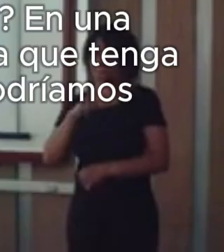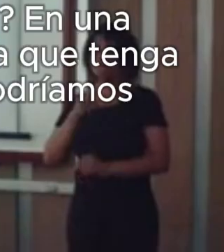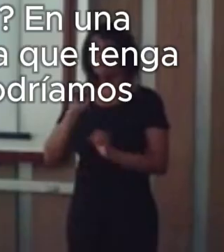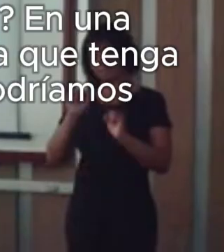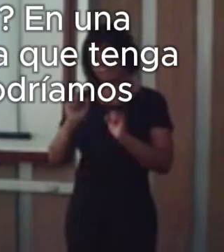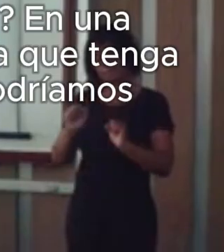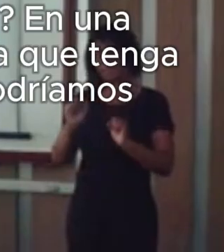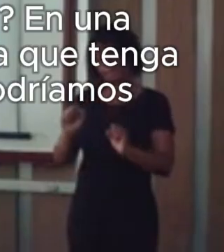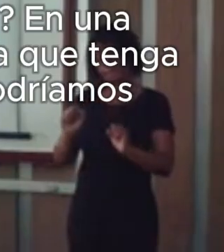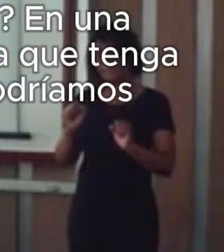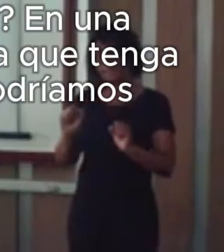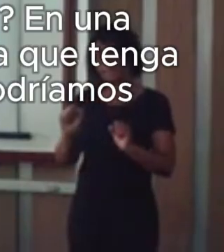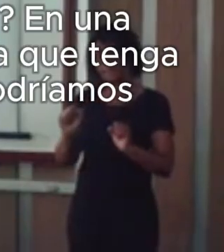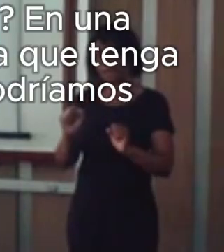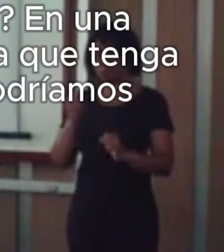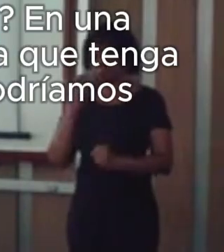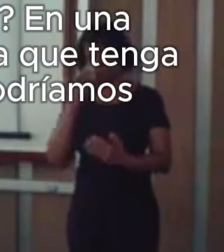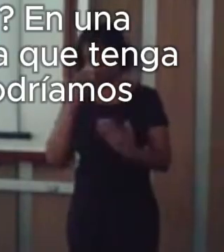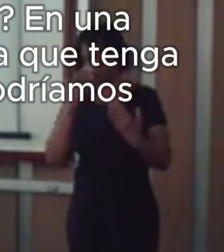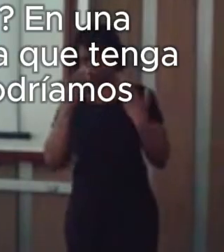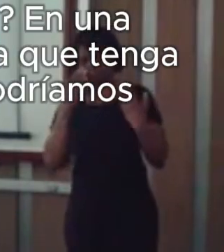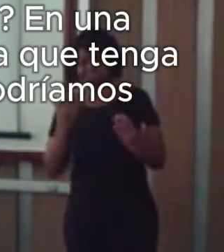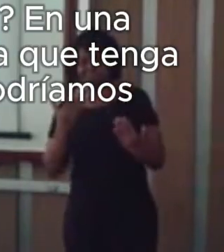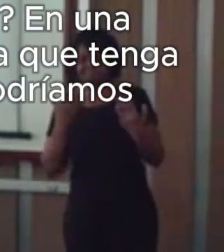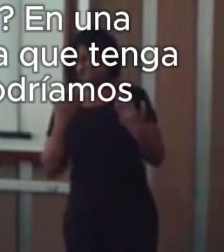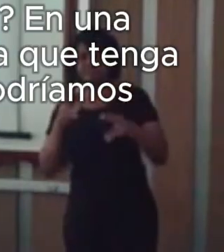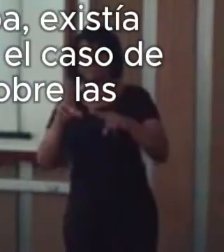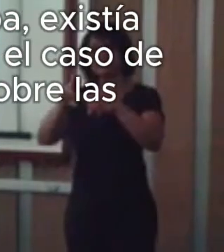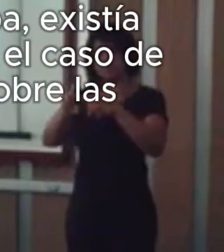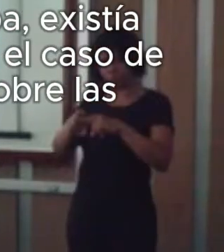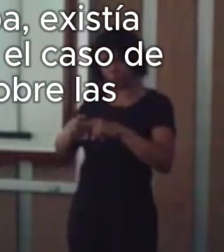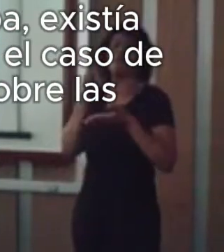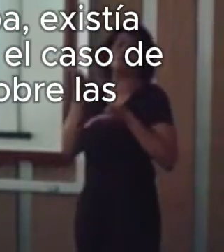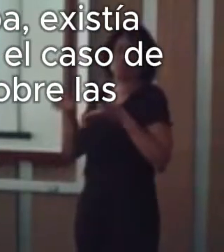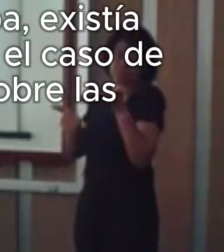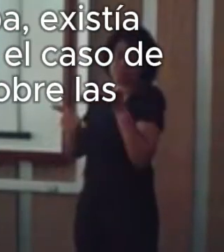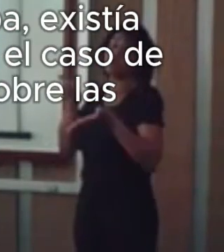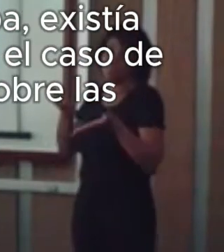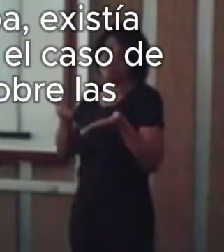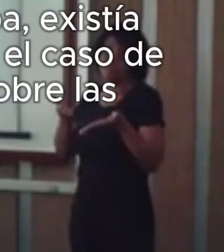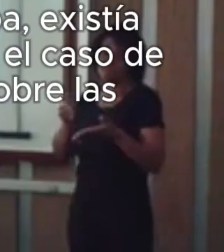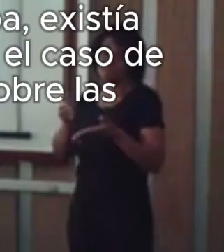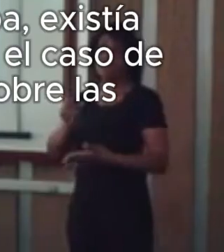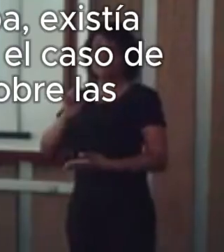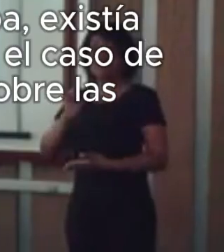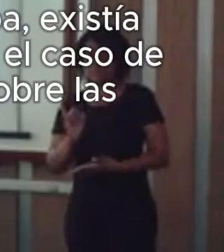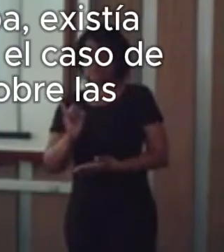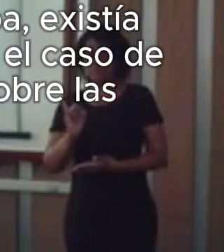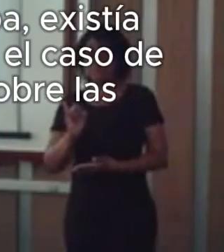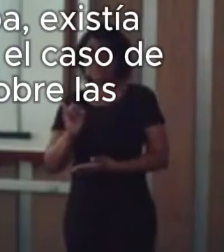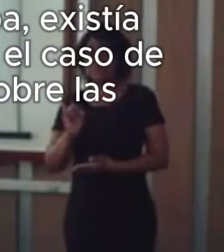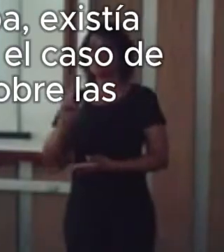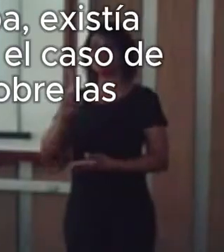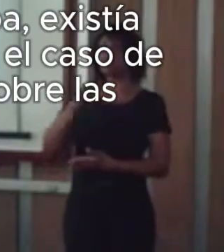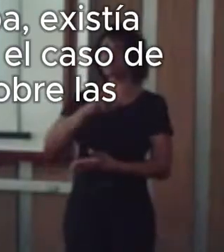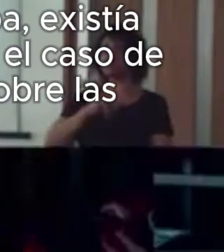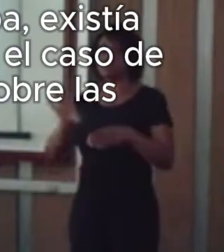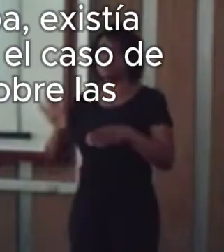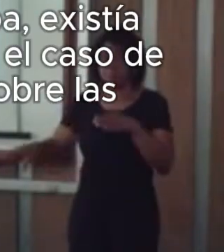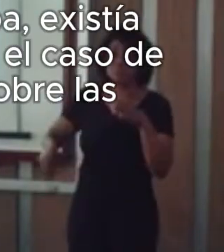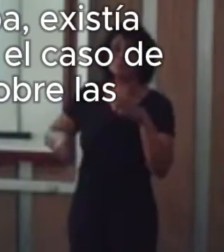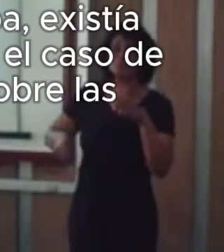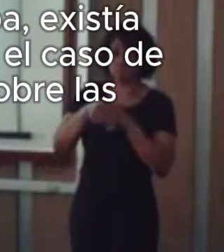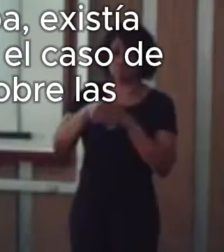pode desconfiar que tenha sido por causa do tratamento. Tá? Se a gente tivesse incluindo paciente com